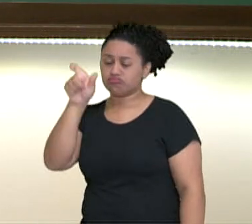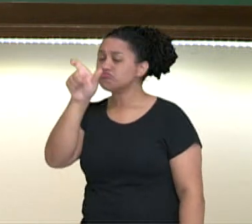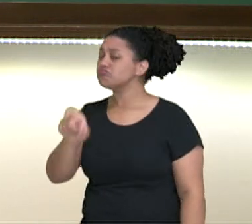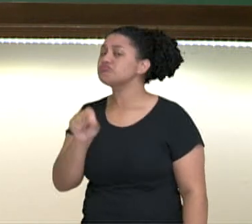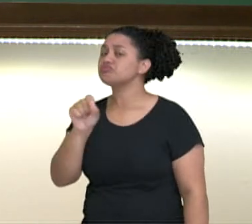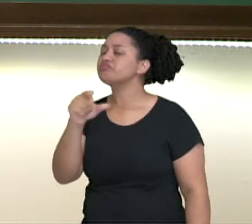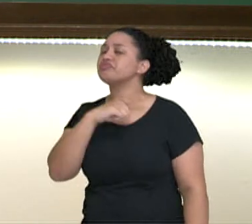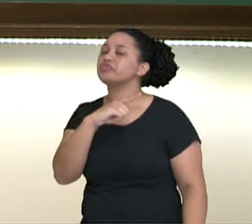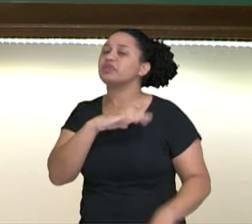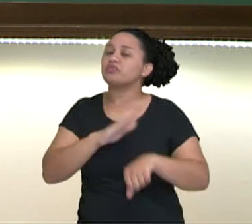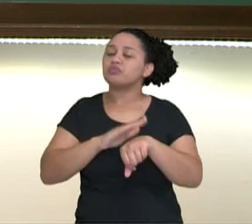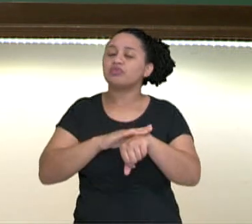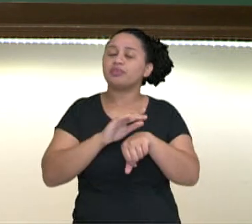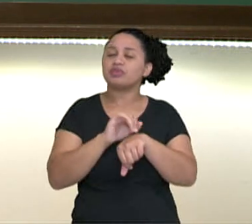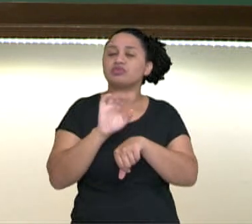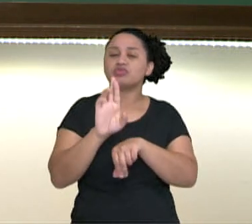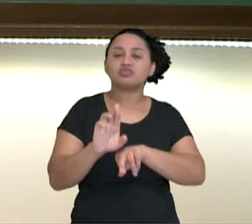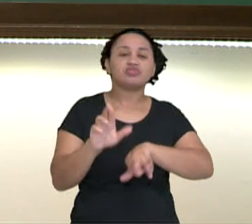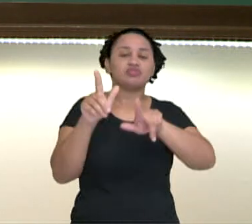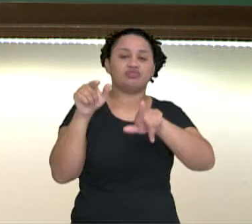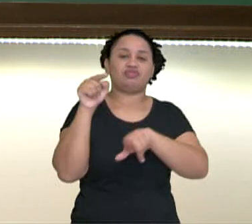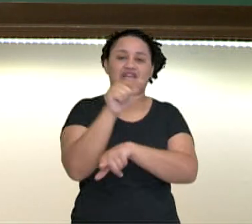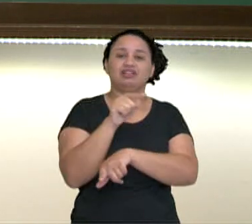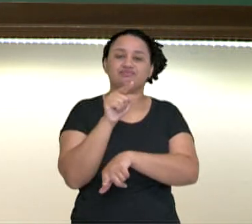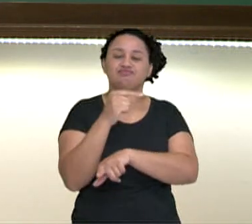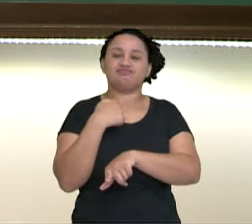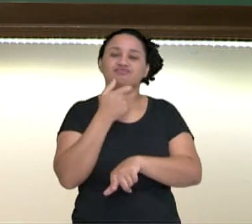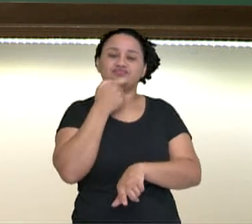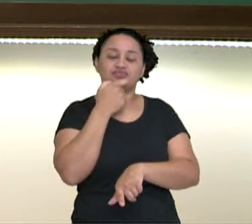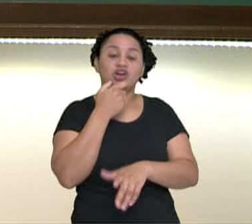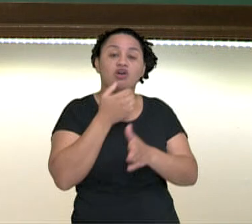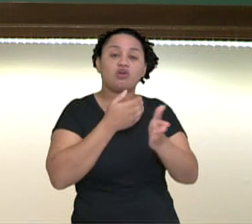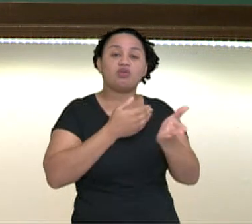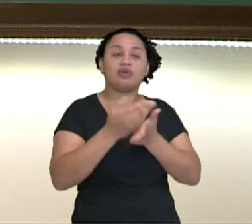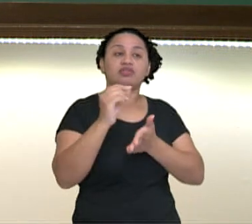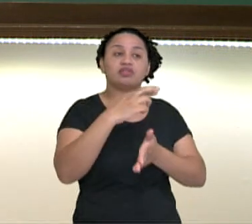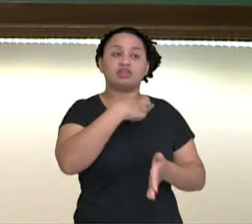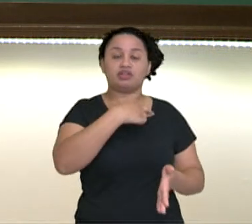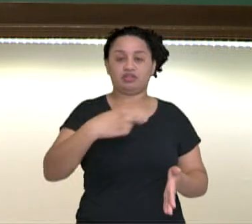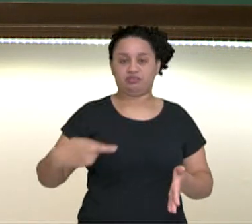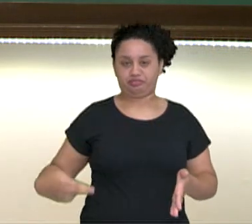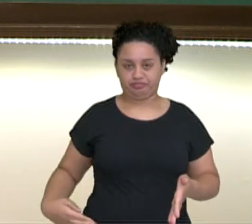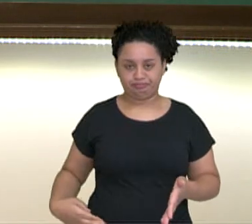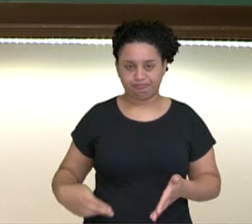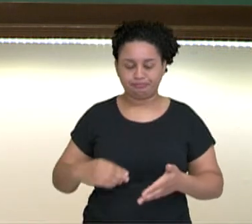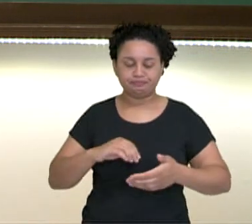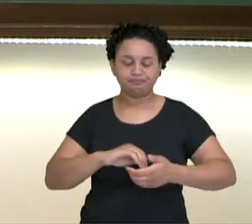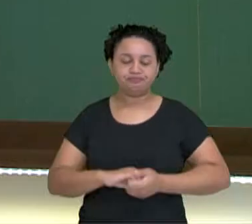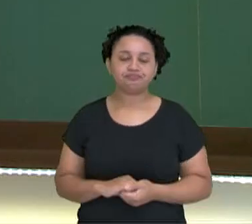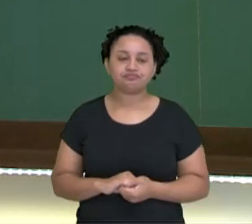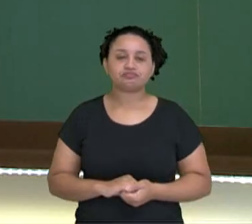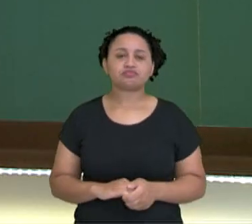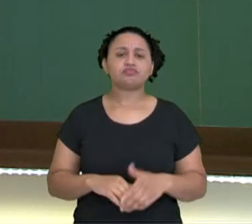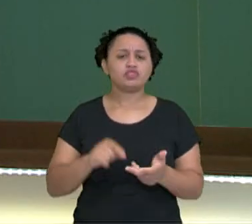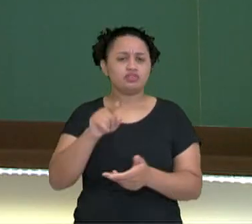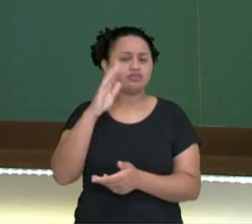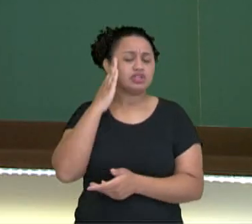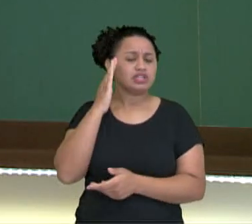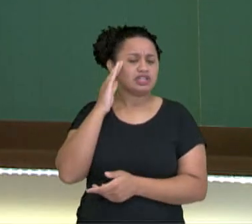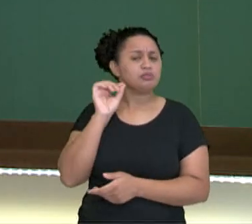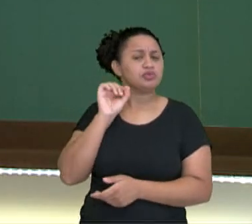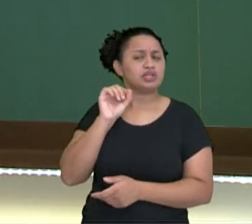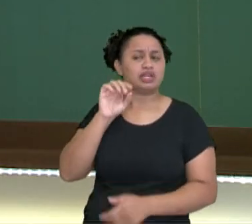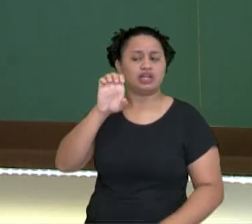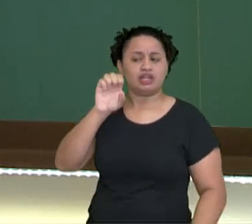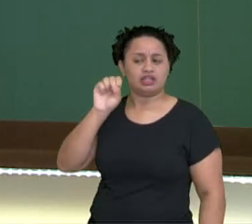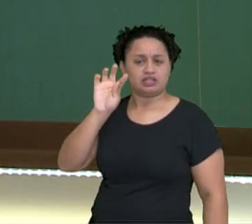viver uma república na Inglaterra. Agora, vamos ver mais? Você sabe o que é um Estado laico? Olha